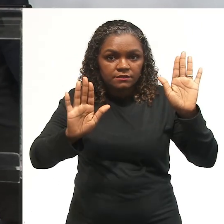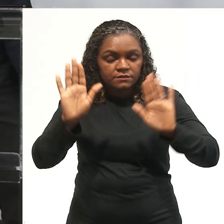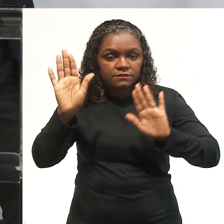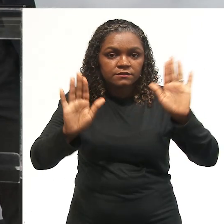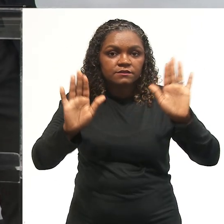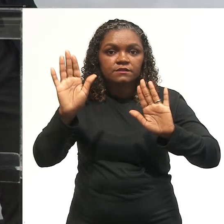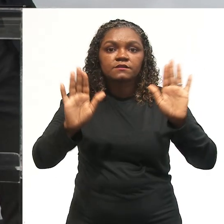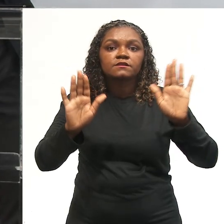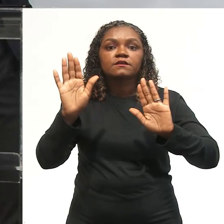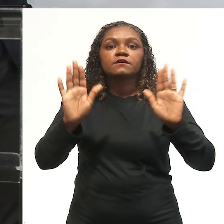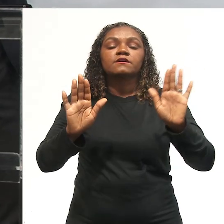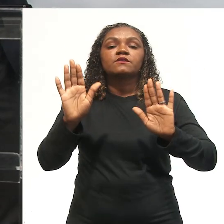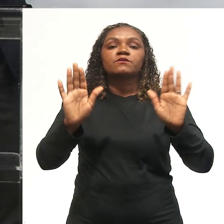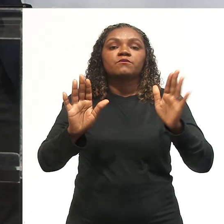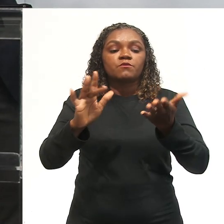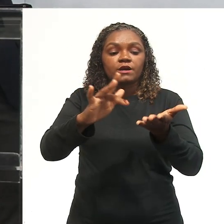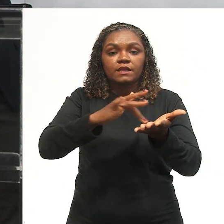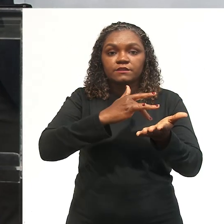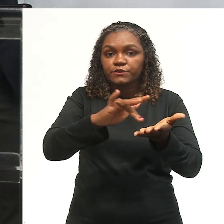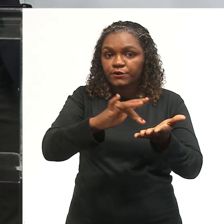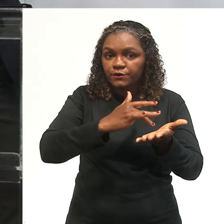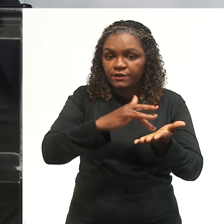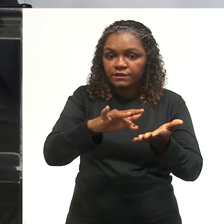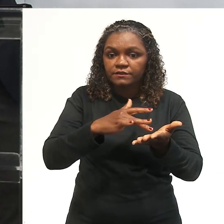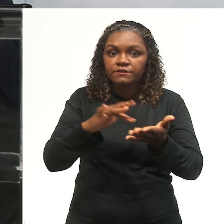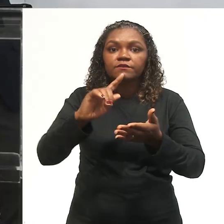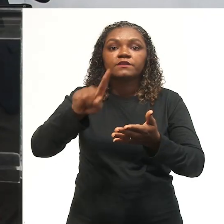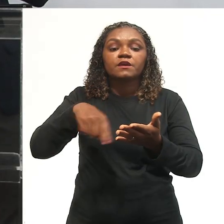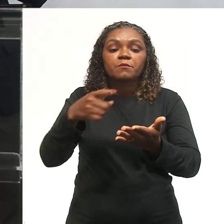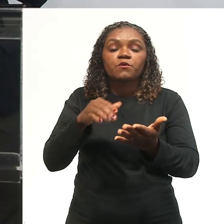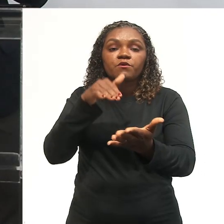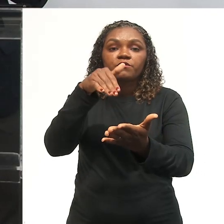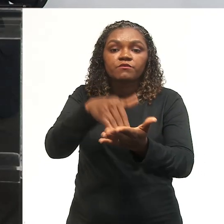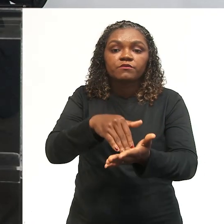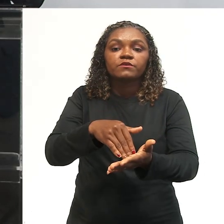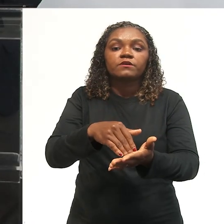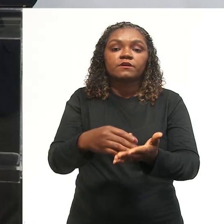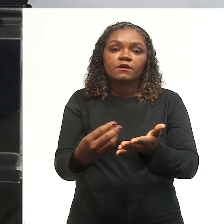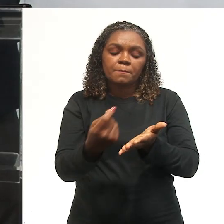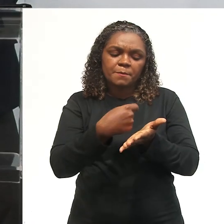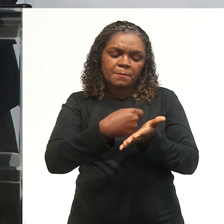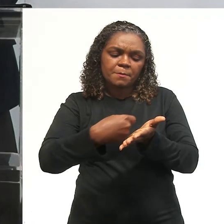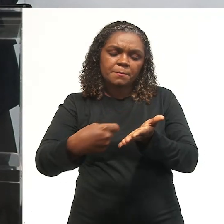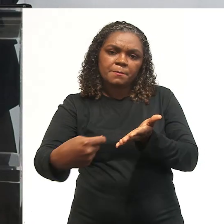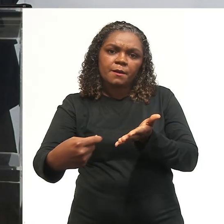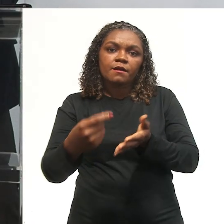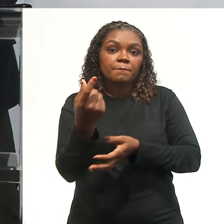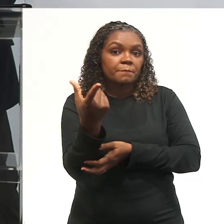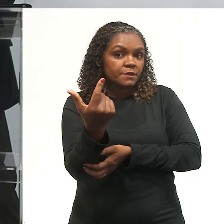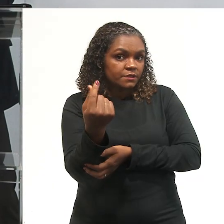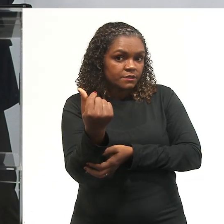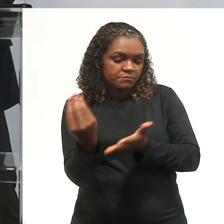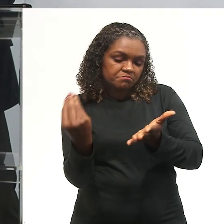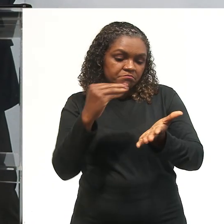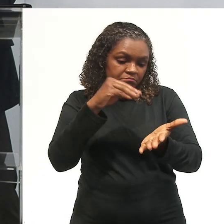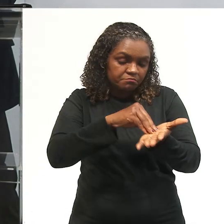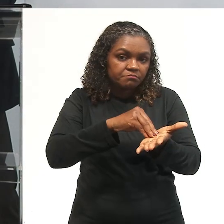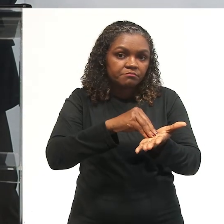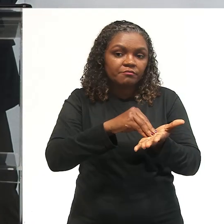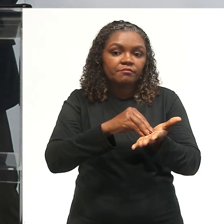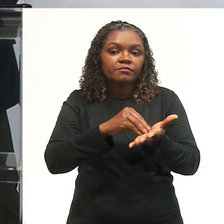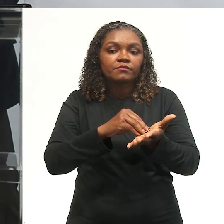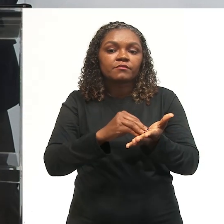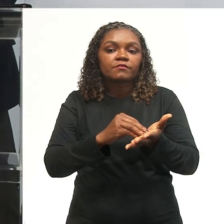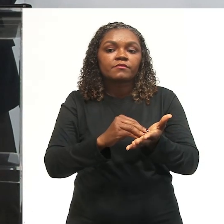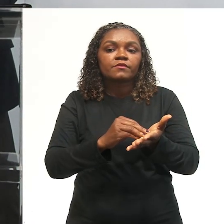licitação que eu faço por meio de um pregão eletrônico e que ao final do pregão eletrônico eu registro o preço daqueles que